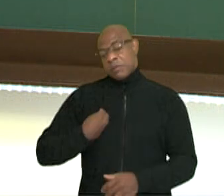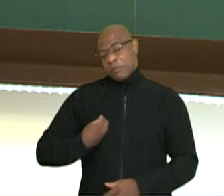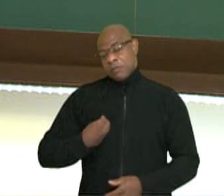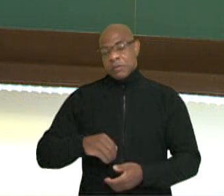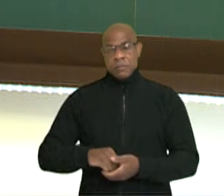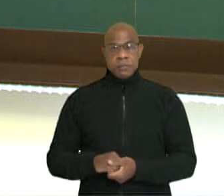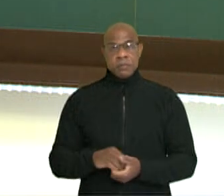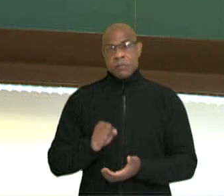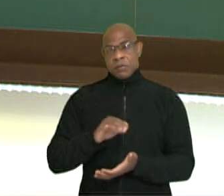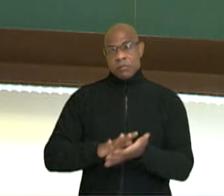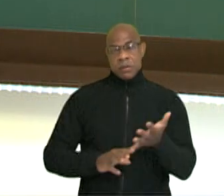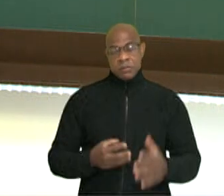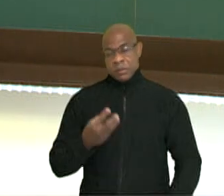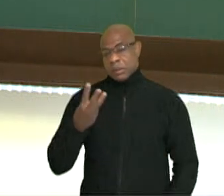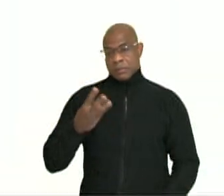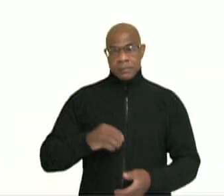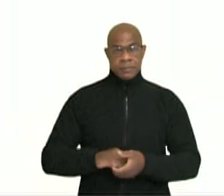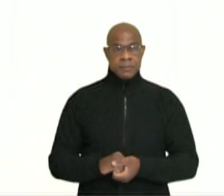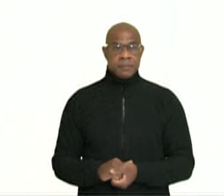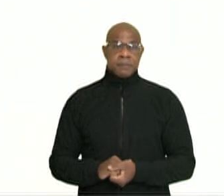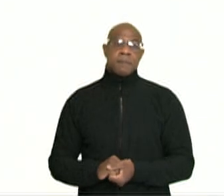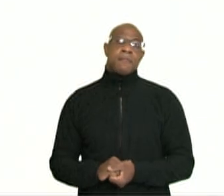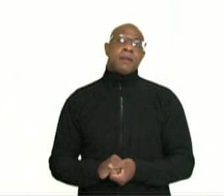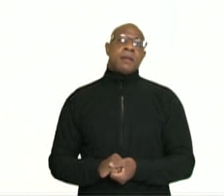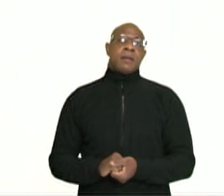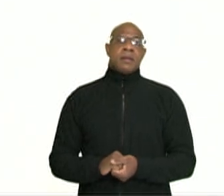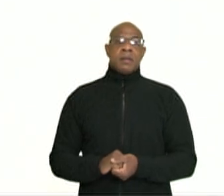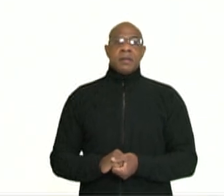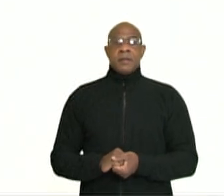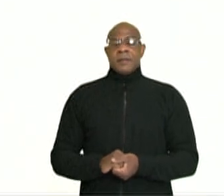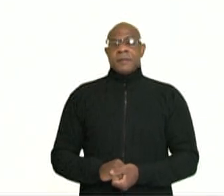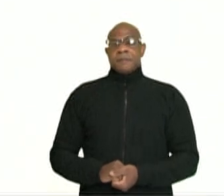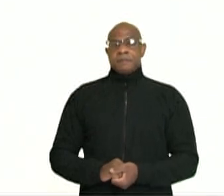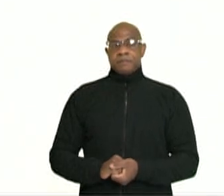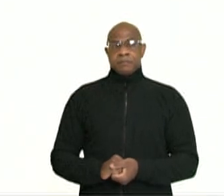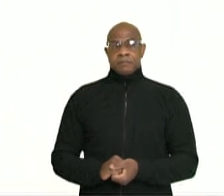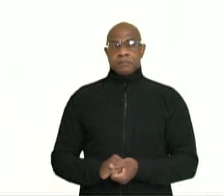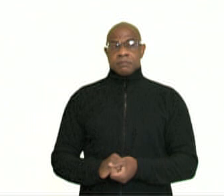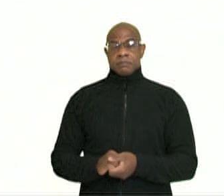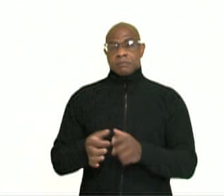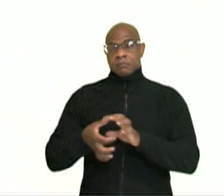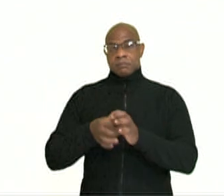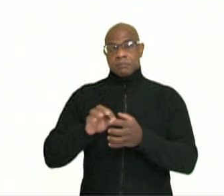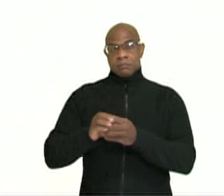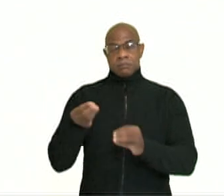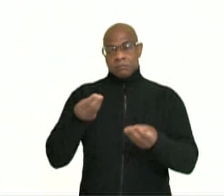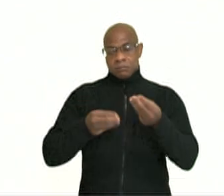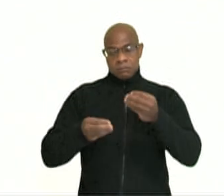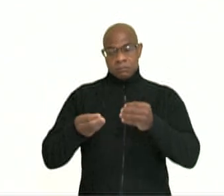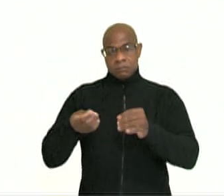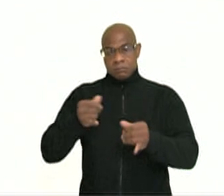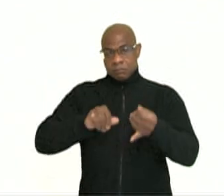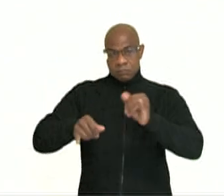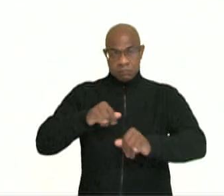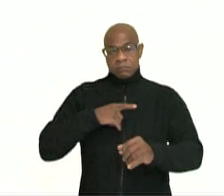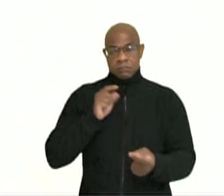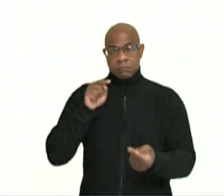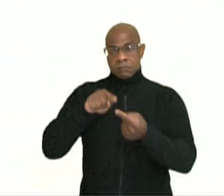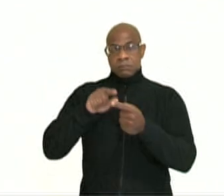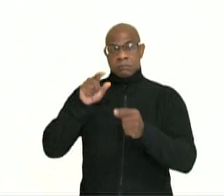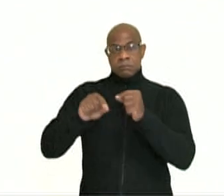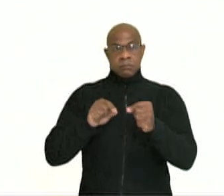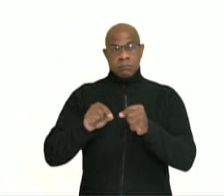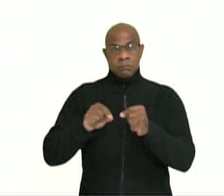Vamos fazer a atividade 3 agora? As ligações químicas têm por objetivo formar substâncias e trazer estabilidade